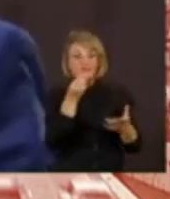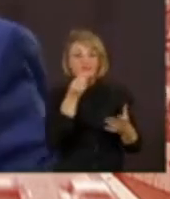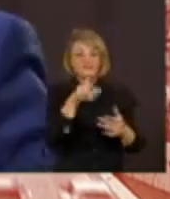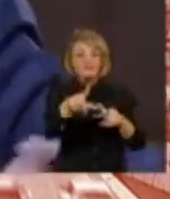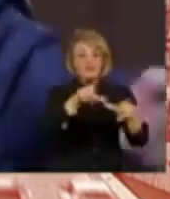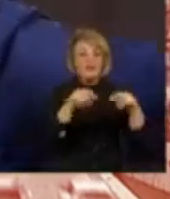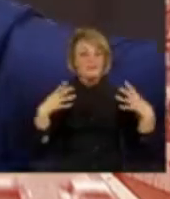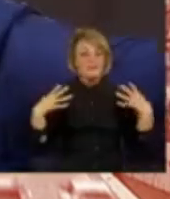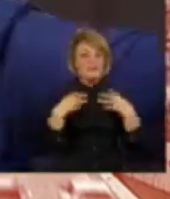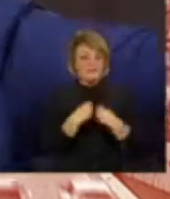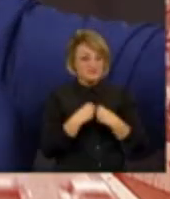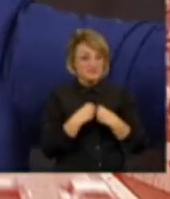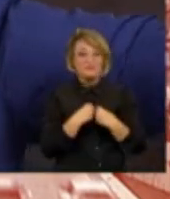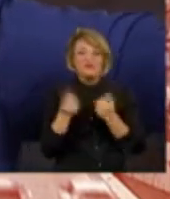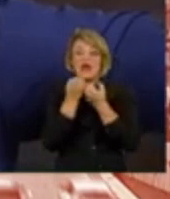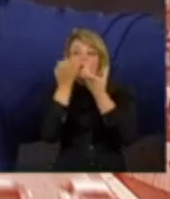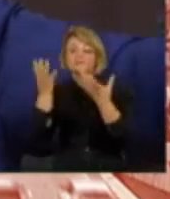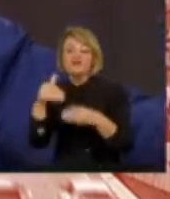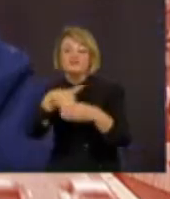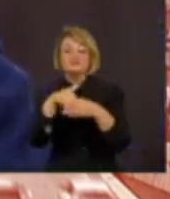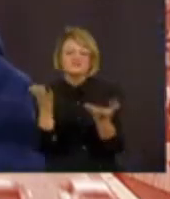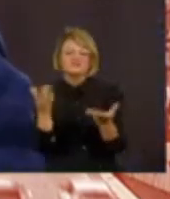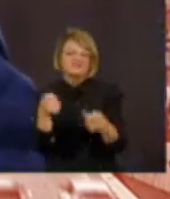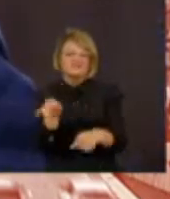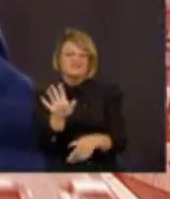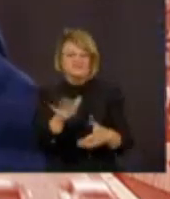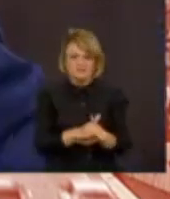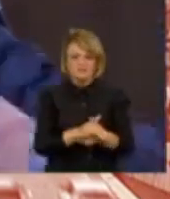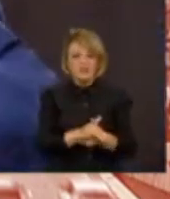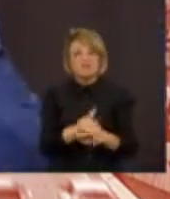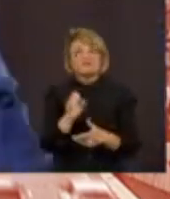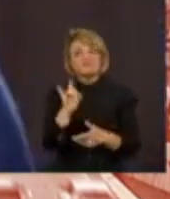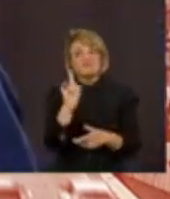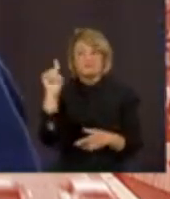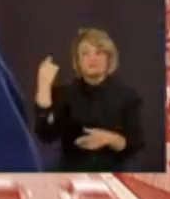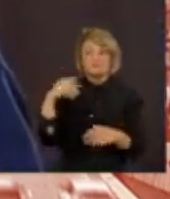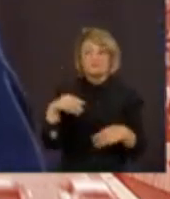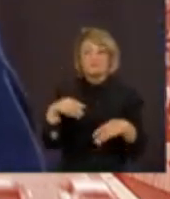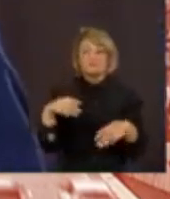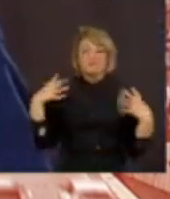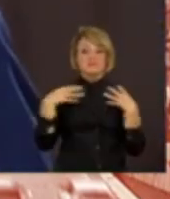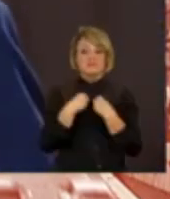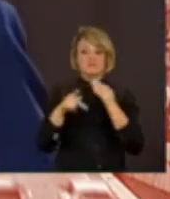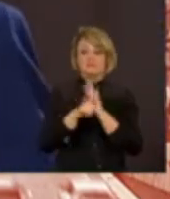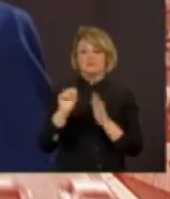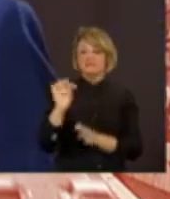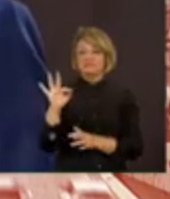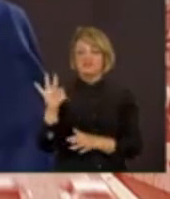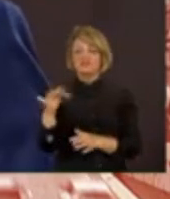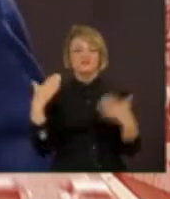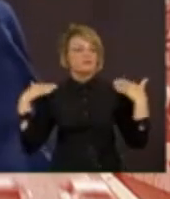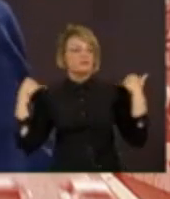o ego pode ser mordido ali pela mosquinha do ego, de quem está jogar para a torcida, isso é fato, são seres humanos. Não sei